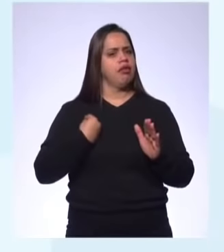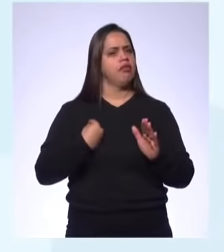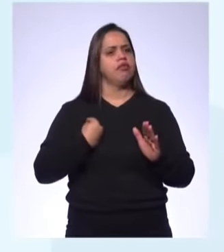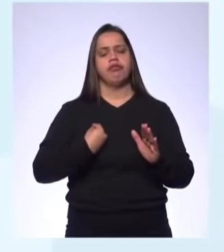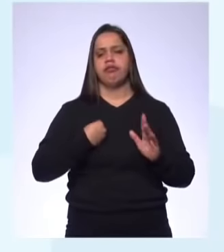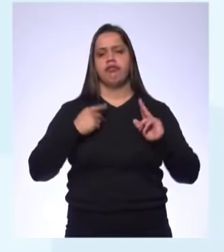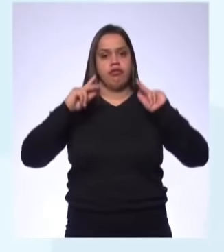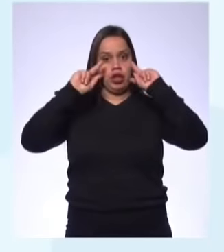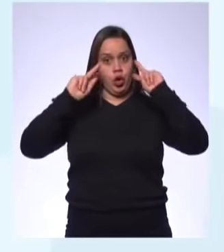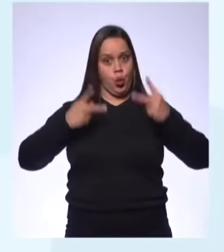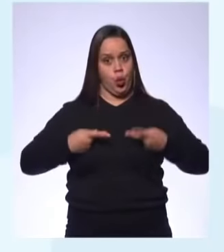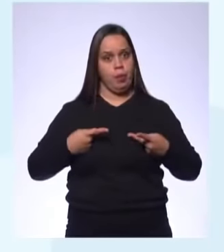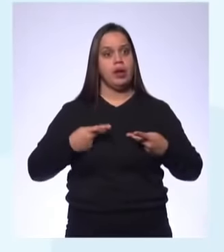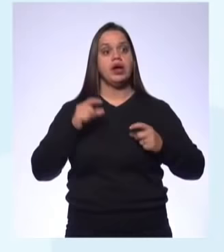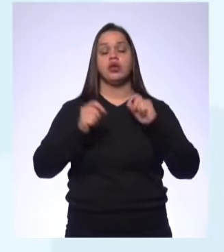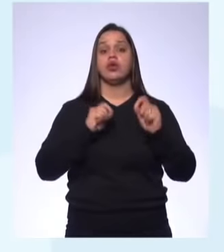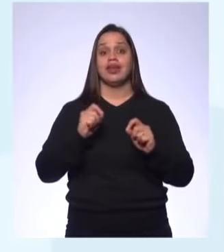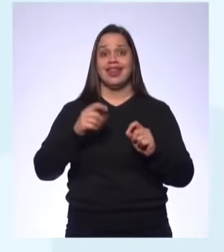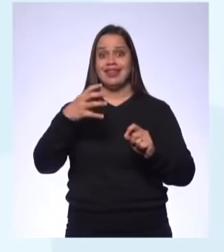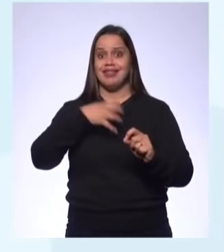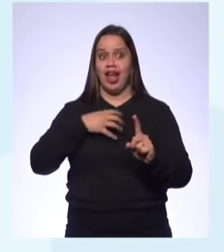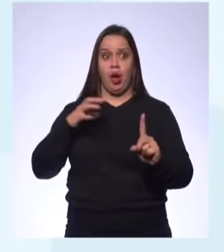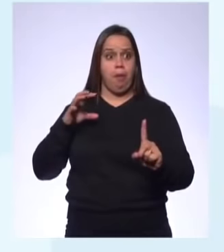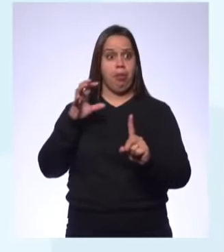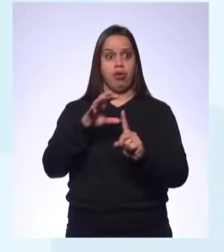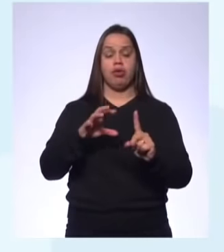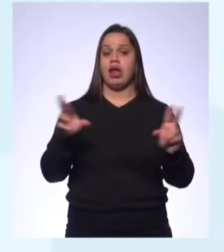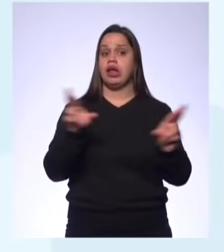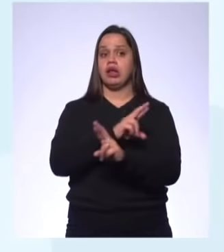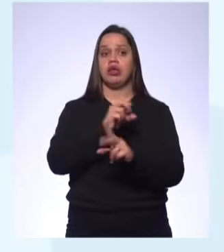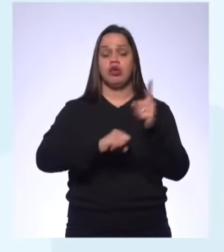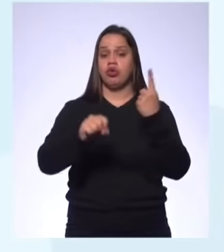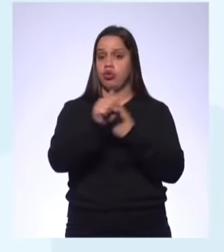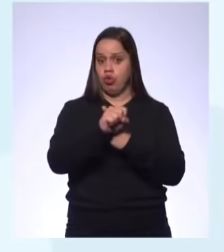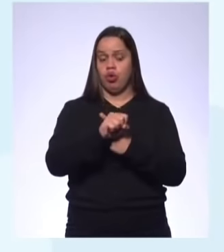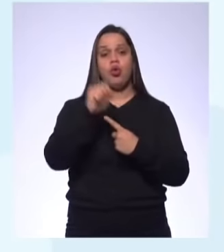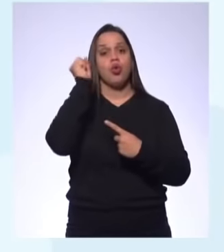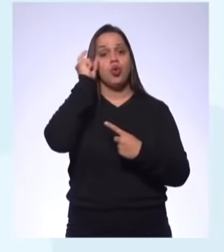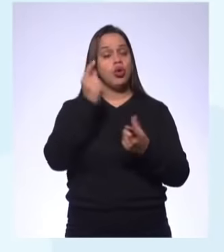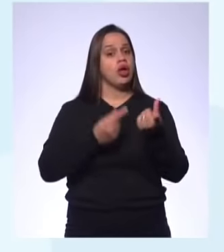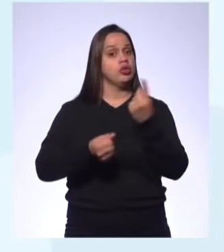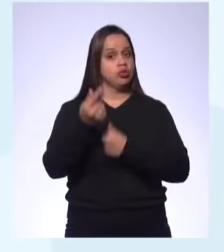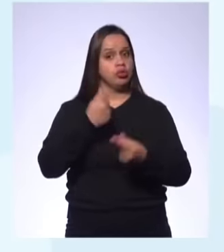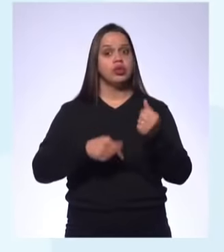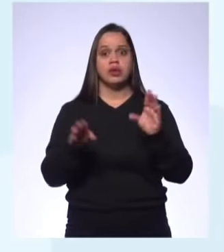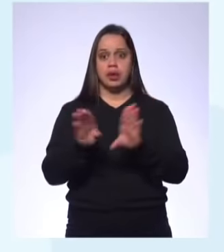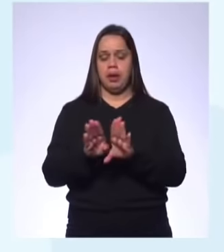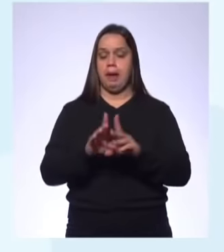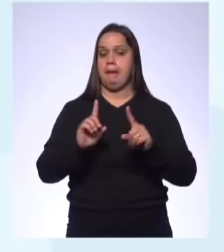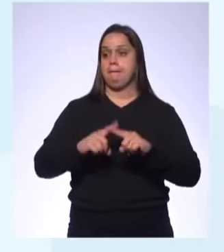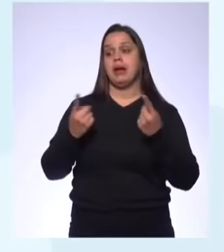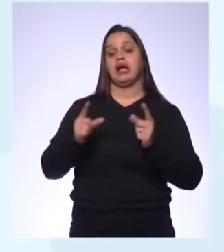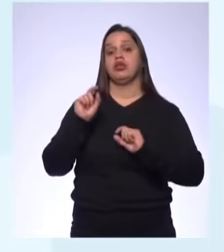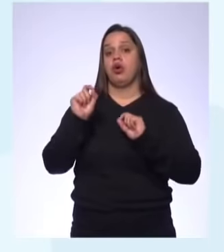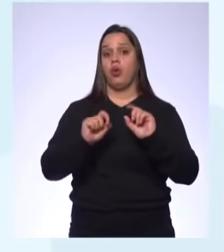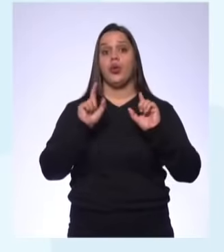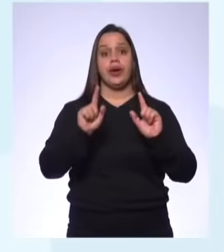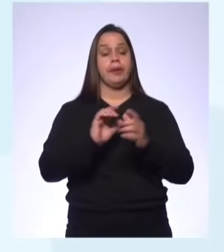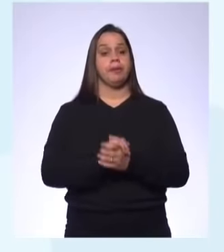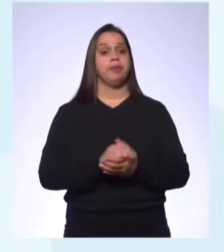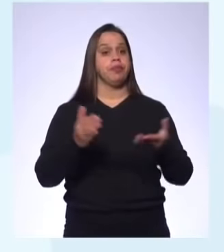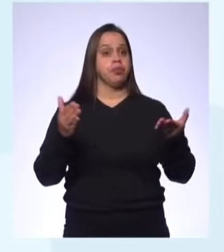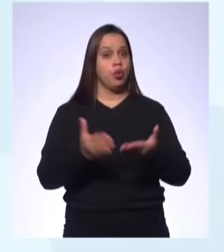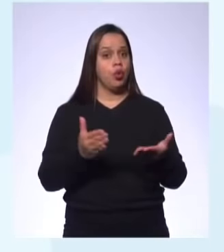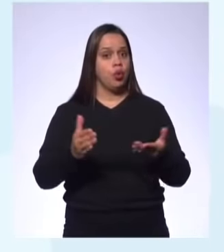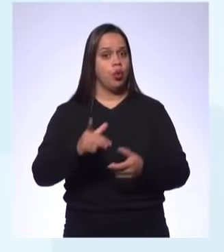e que impacta nas relações sociais, culturais e econômicas. Só que assim, ó, hoje nós